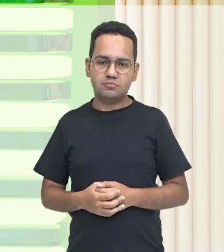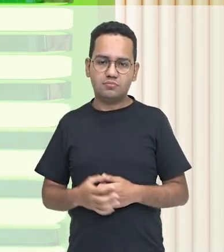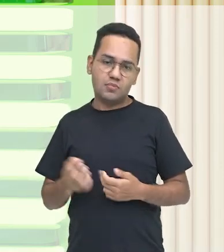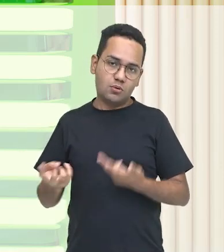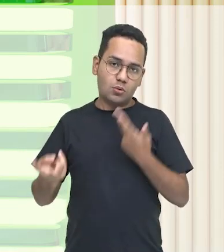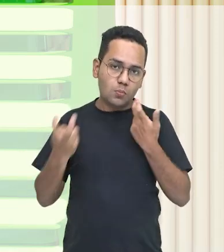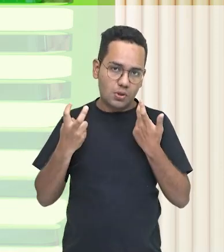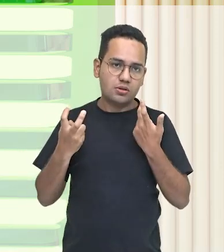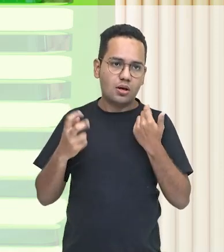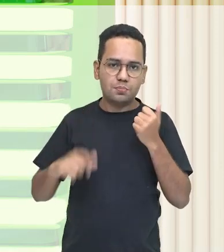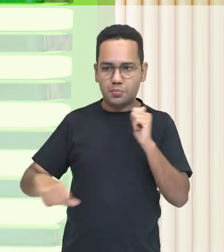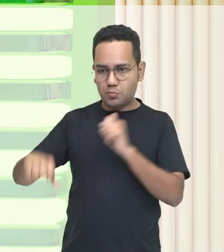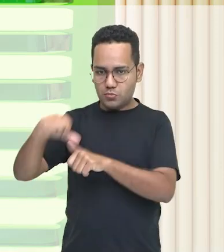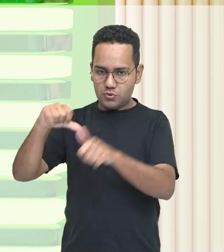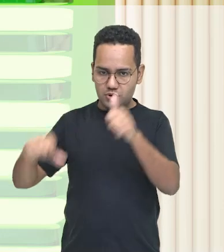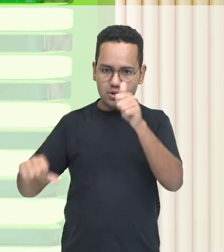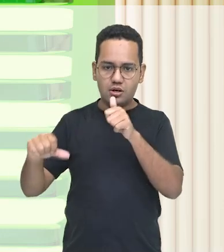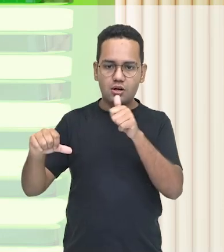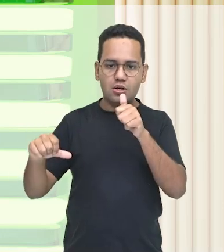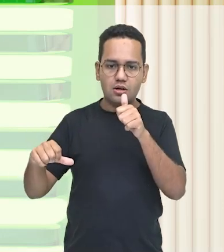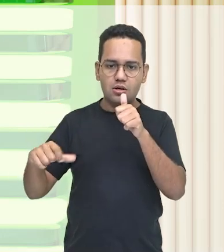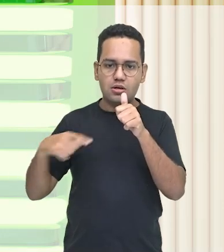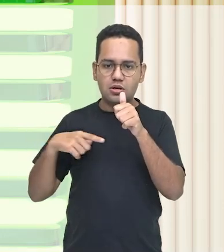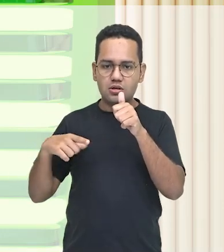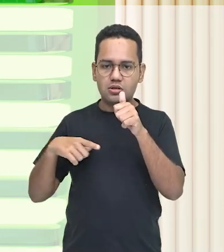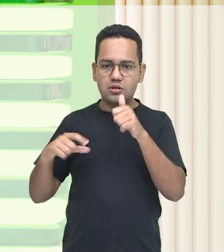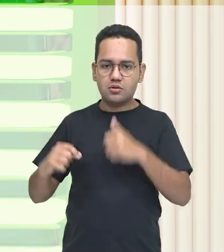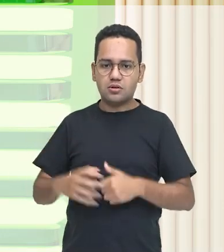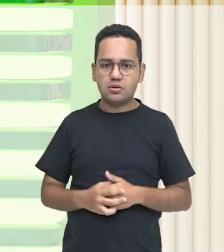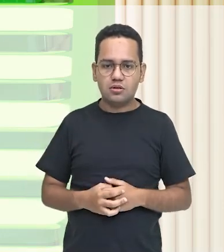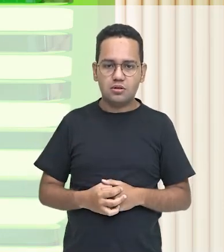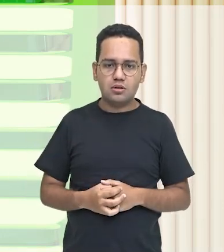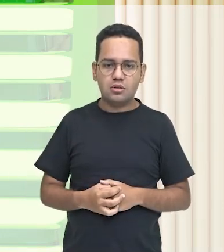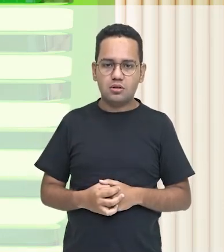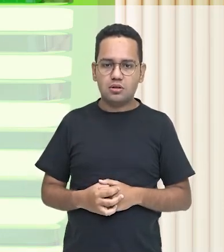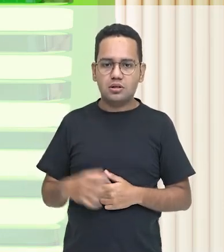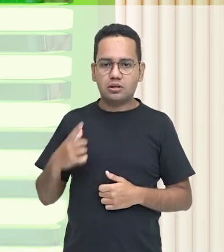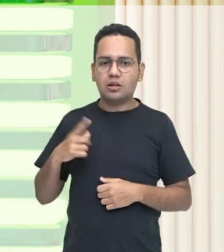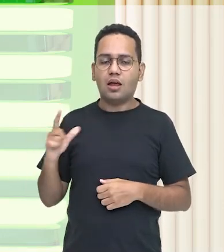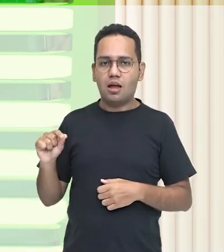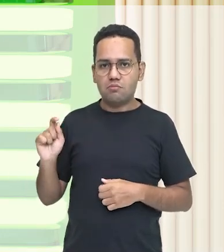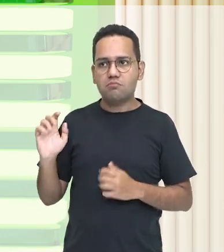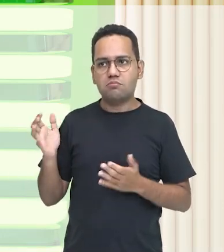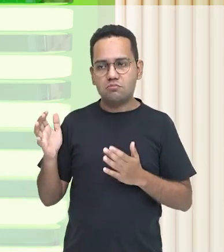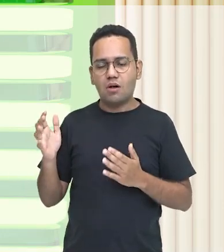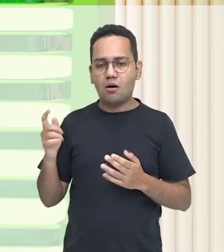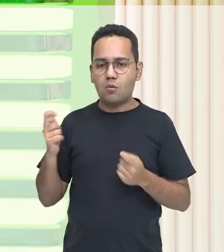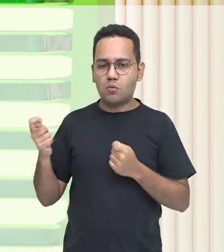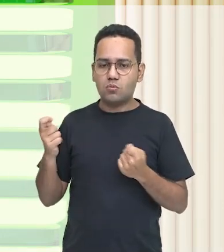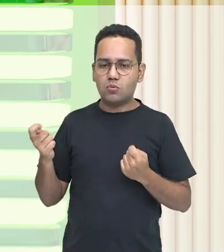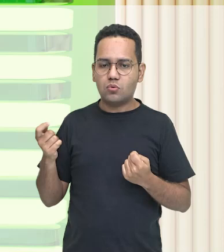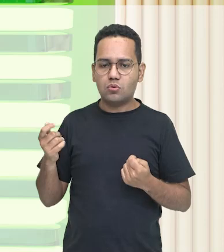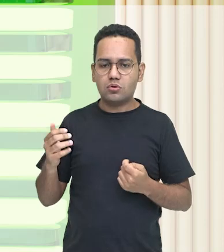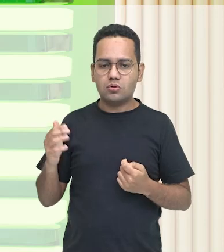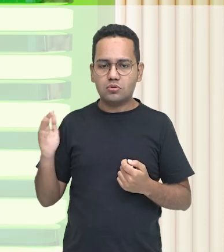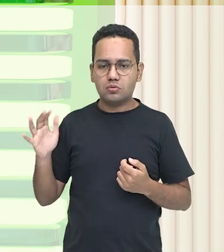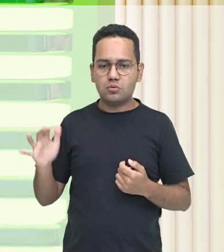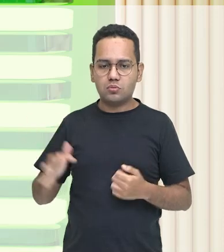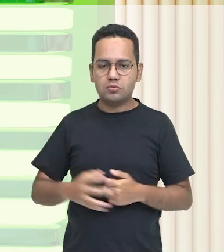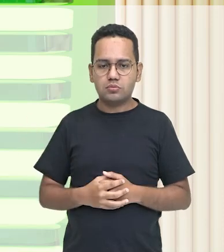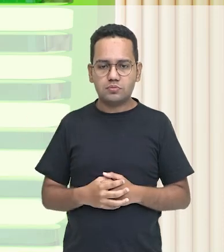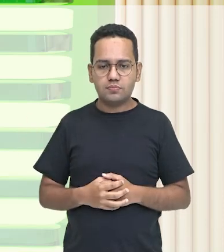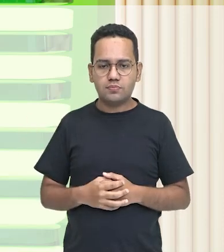as lâmpadas por lâmpadas ainda mais econômicas, que são as de LED. Essas aí do exercício eram